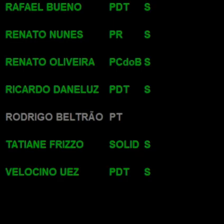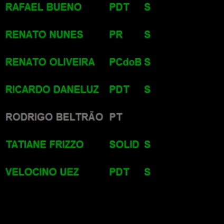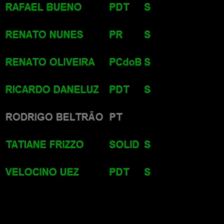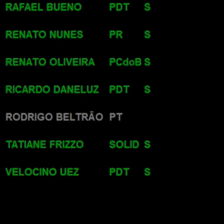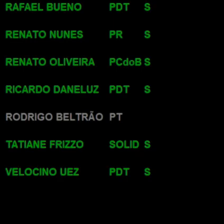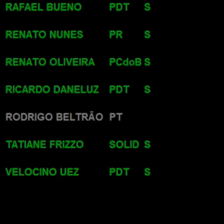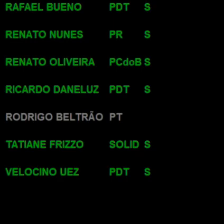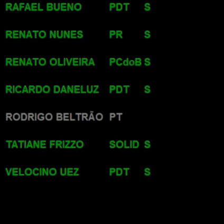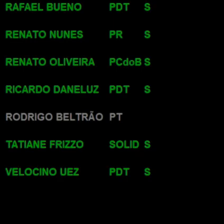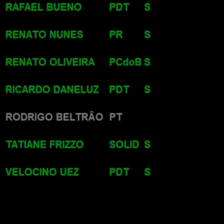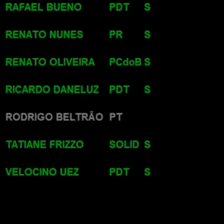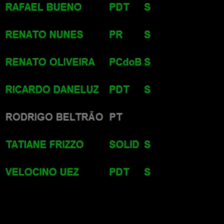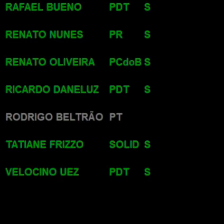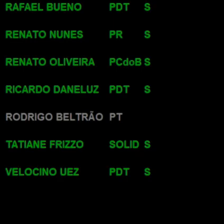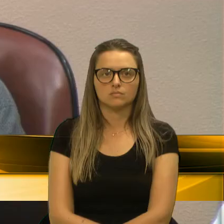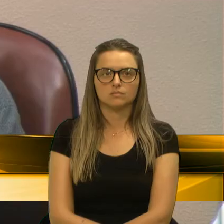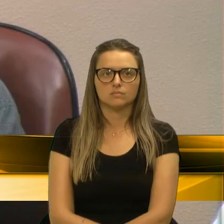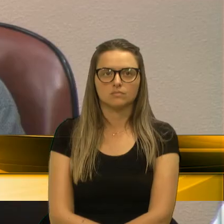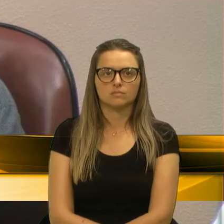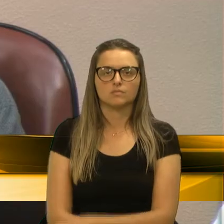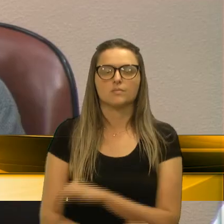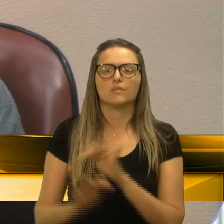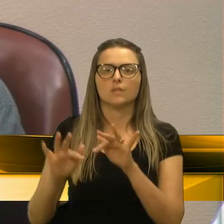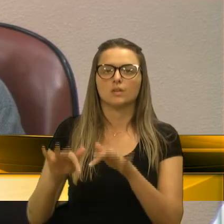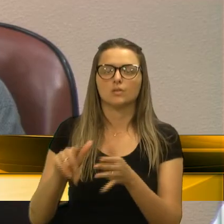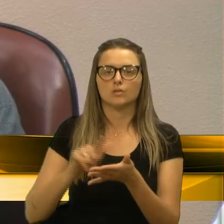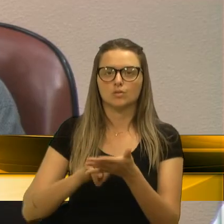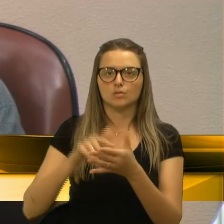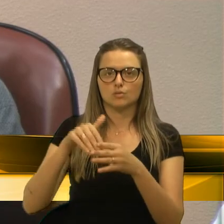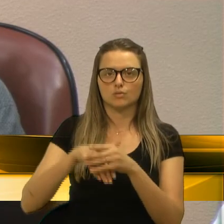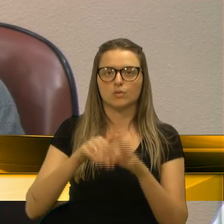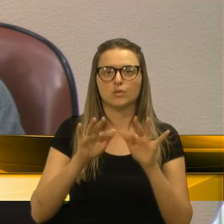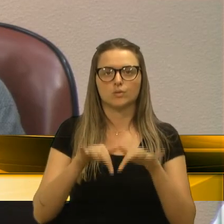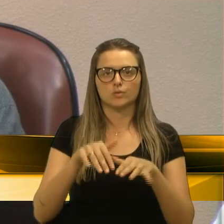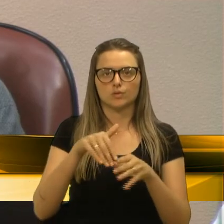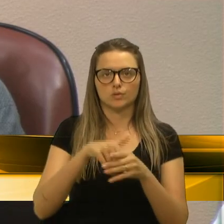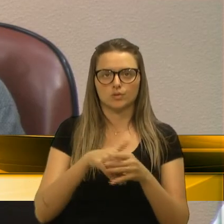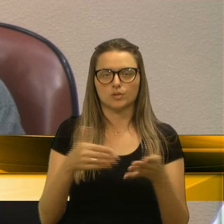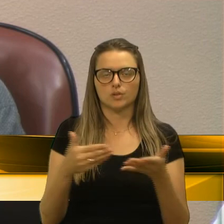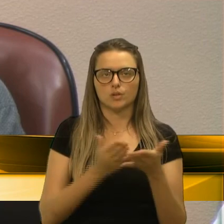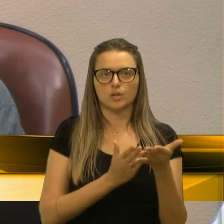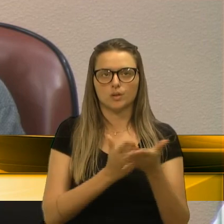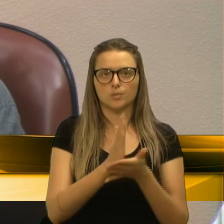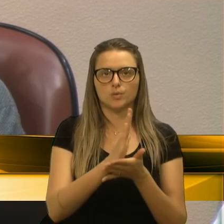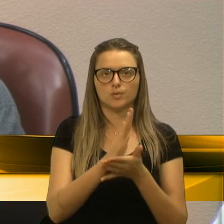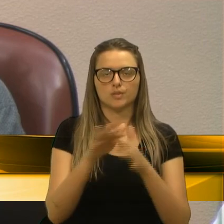Encerrado o registro dos votos, encerrada a votação. A